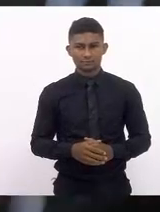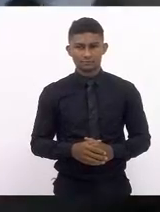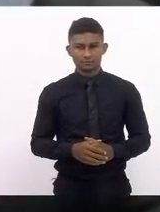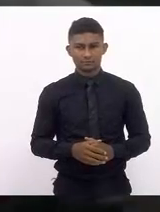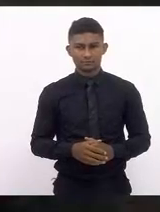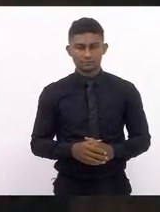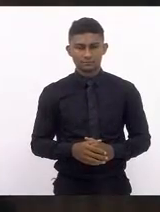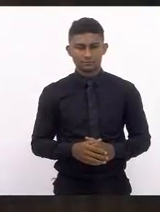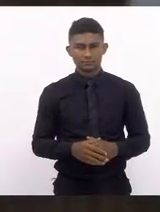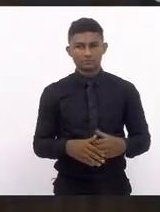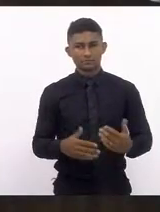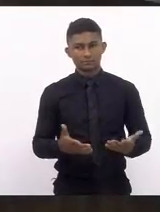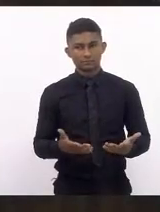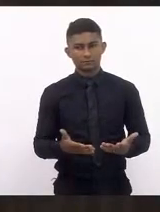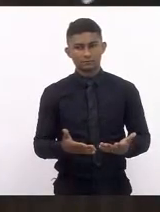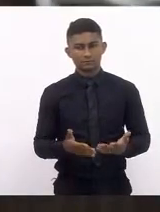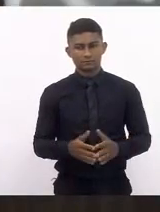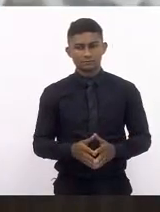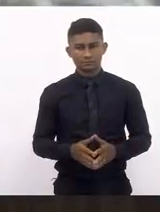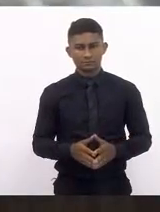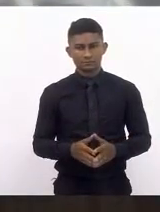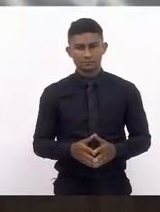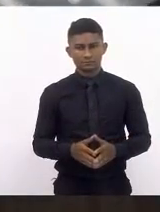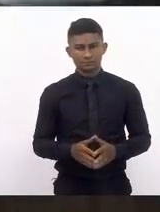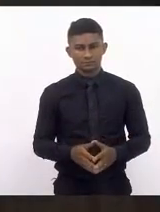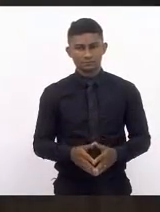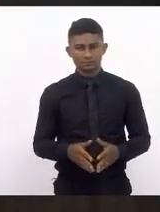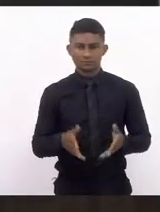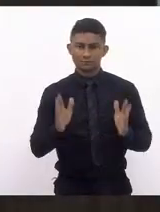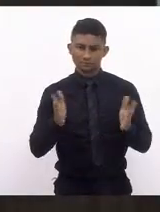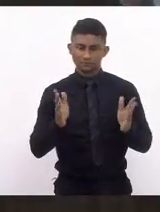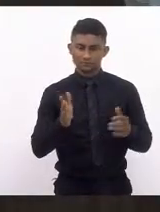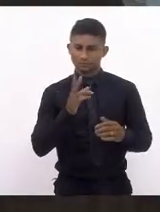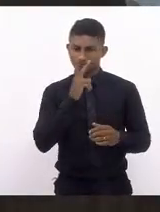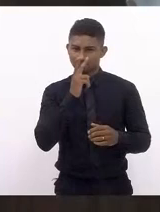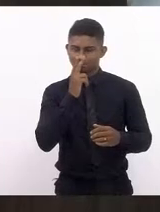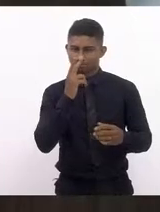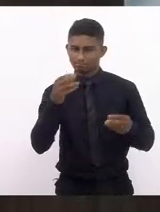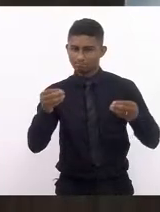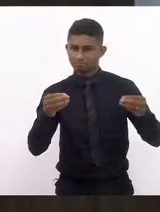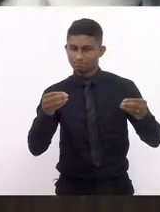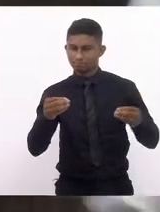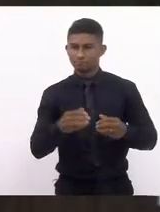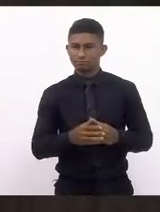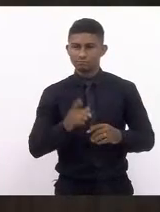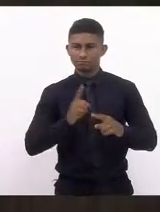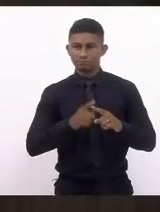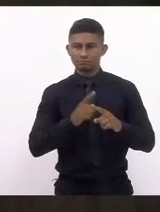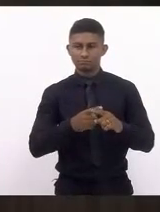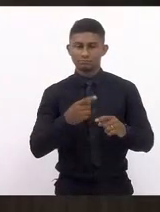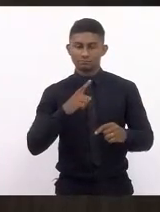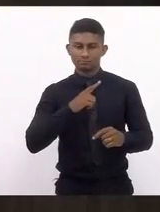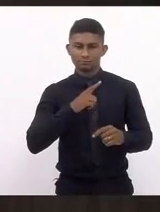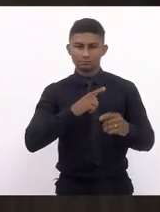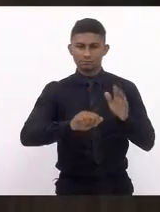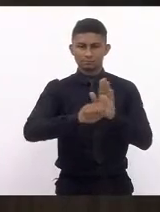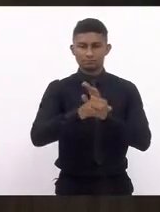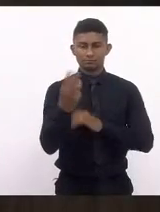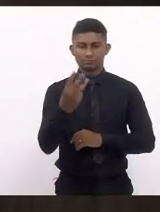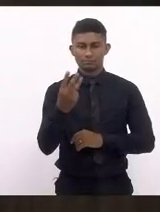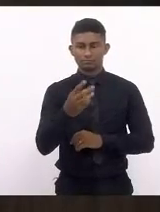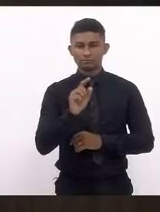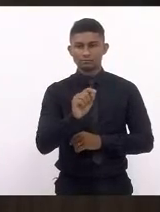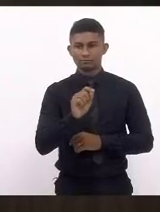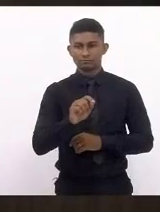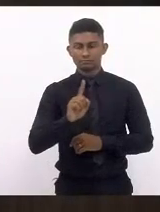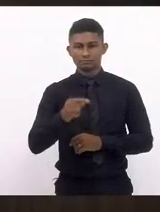bom então aí a mesa um pouco essa questão que está incluída no artigo 3º a